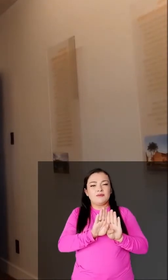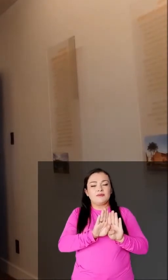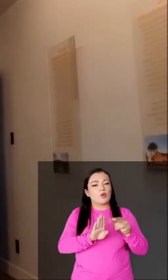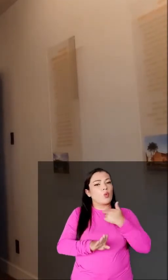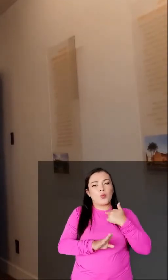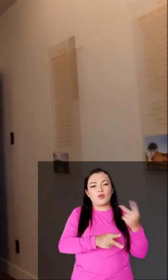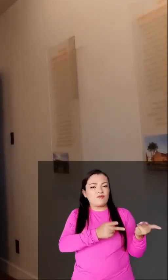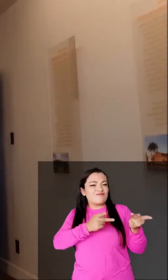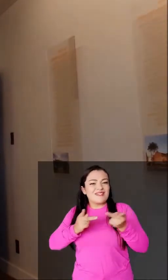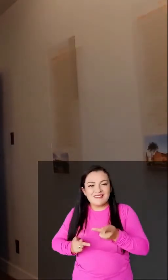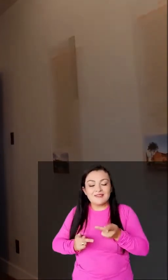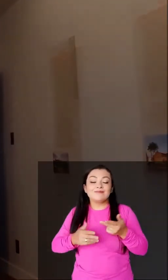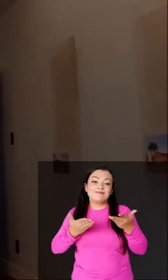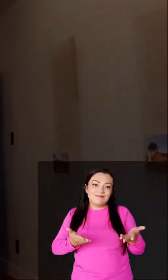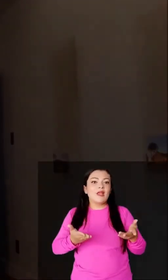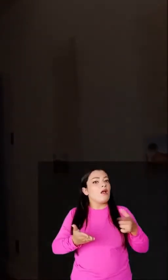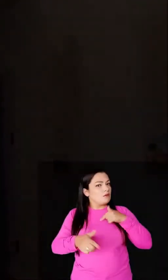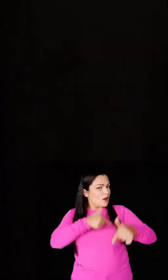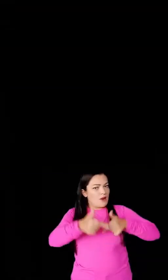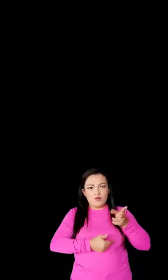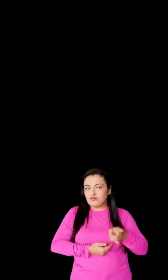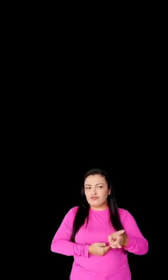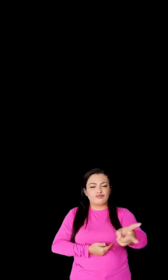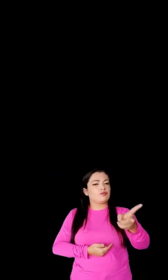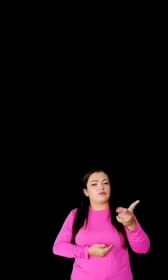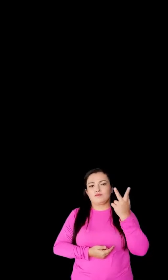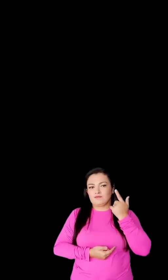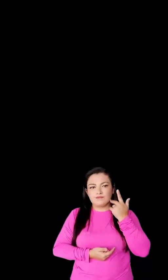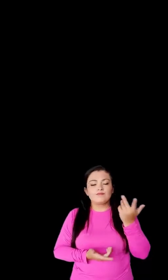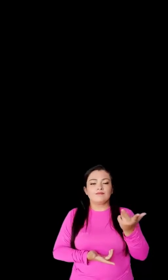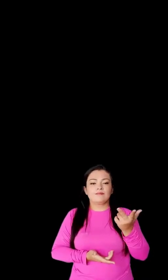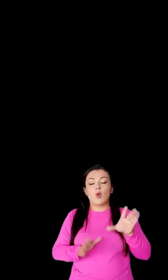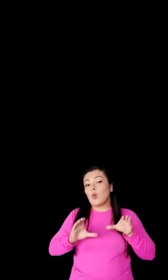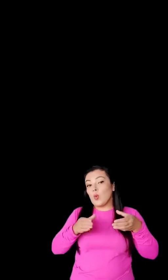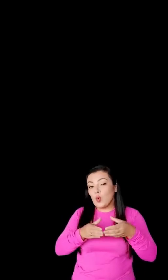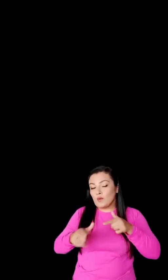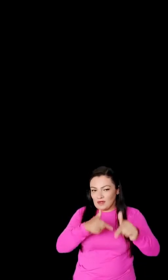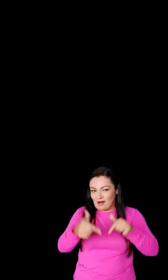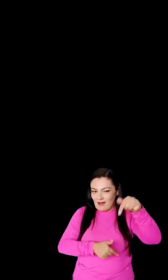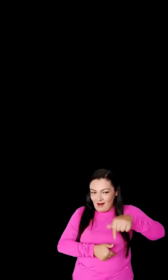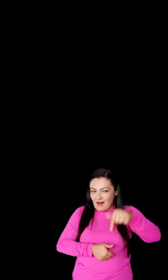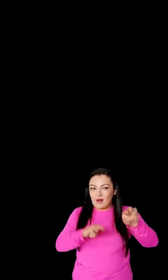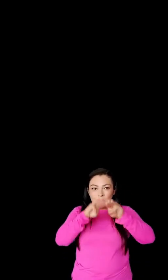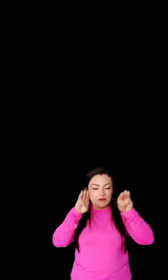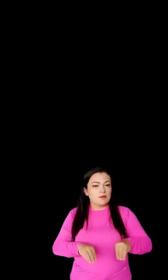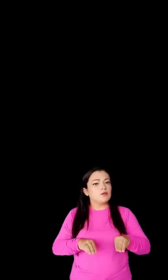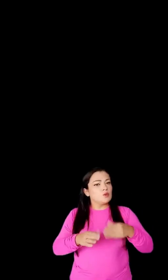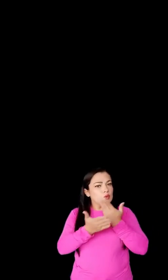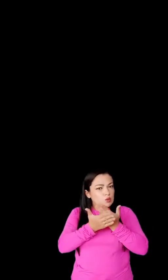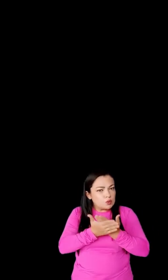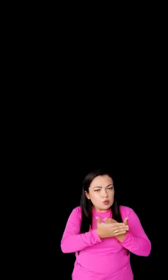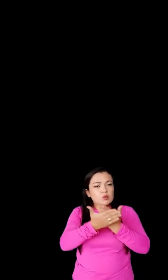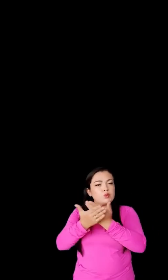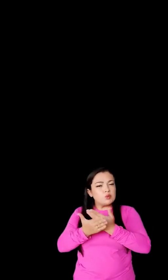visitas presenciais, se manteve muito ativo. As equipes do museu realizaram uma verdadeira imersão